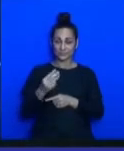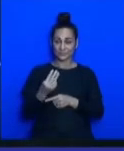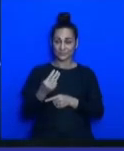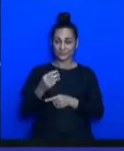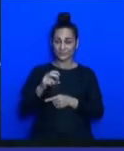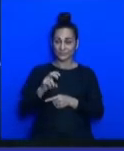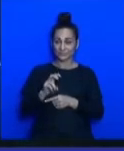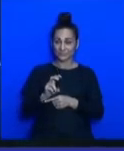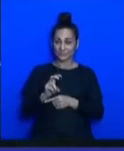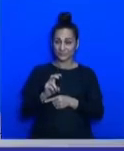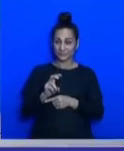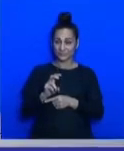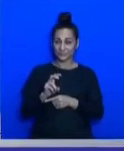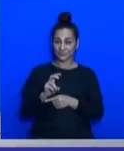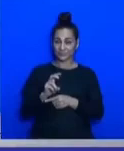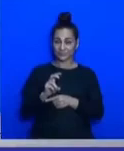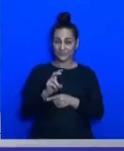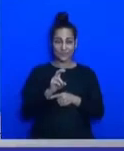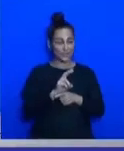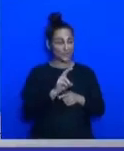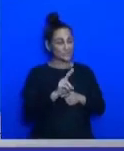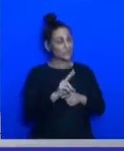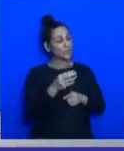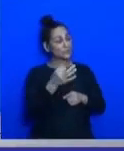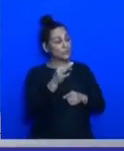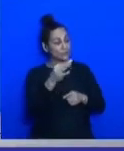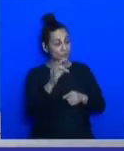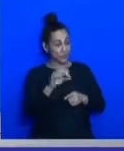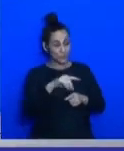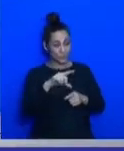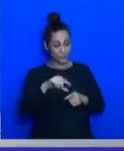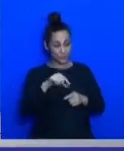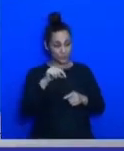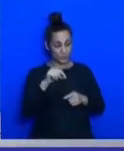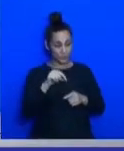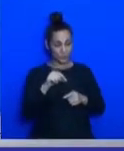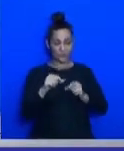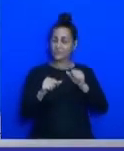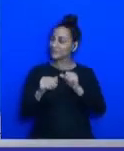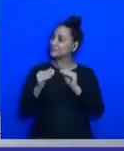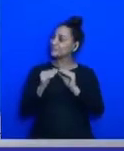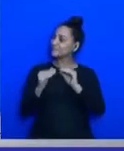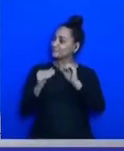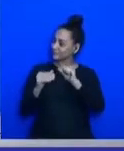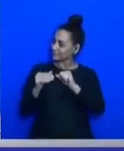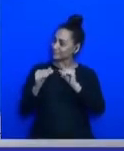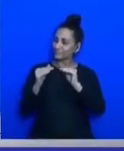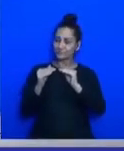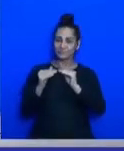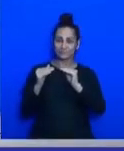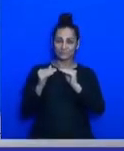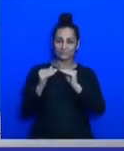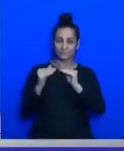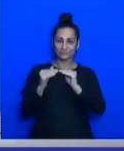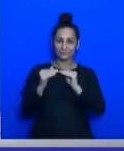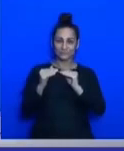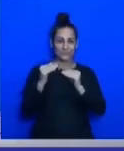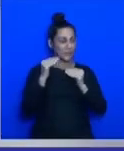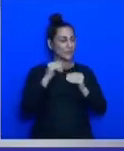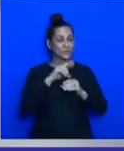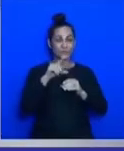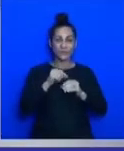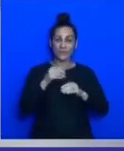e 35. As auditoras confirmam os números sorteados? Sim, confirmo. Sim,